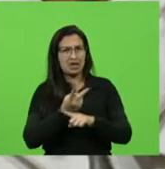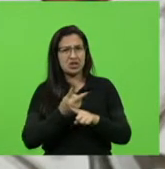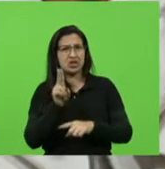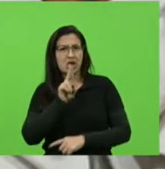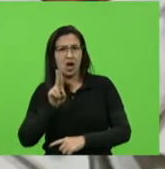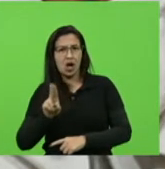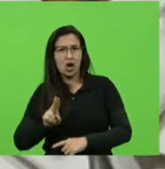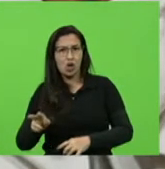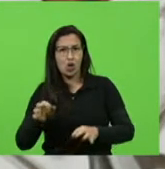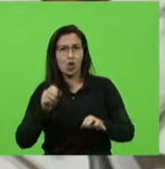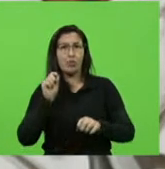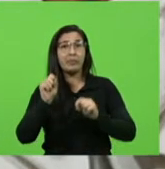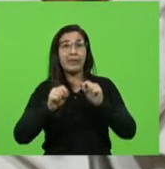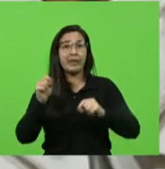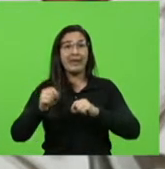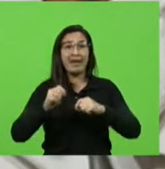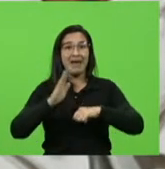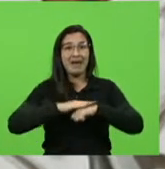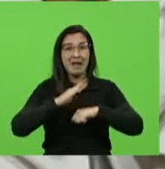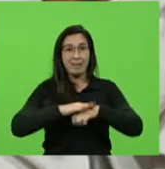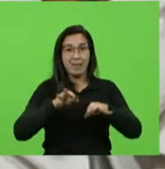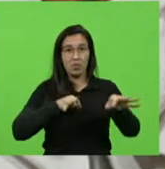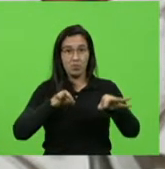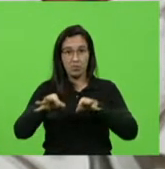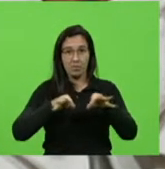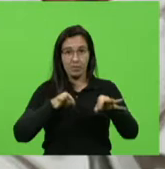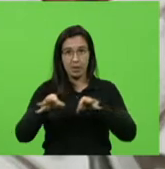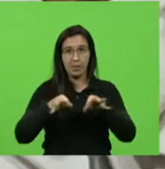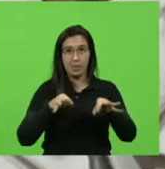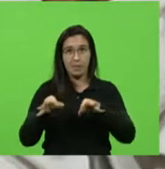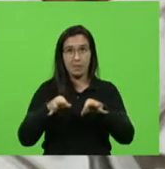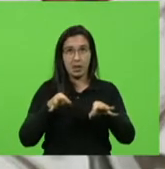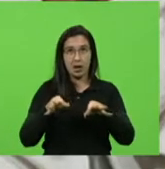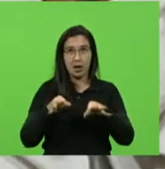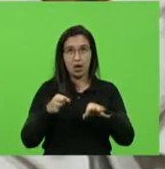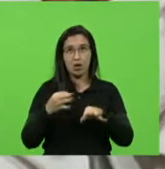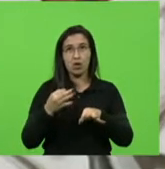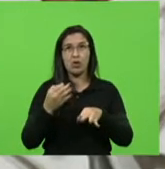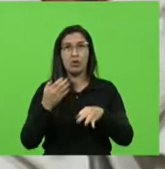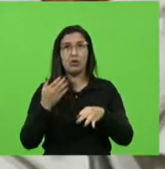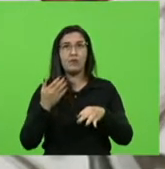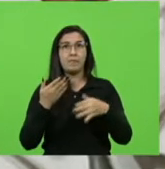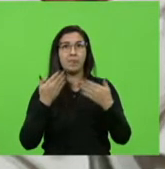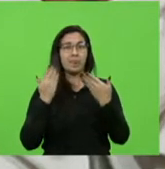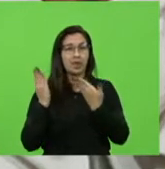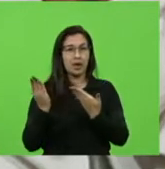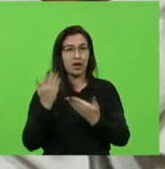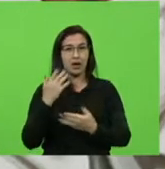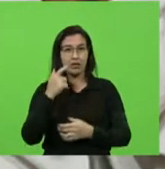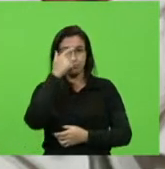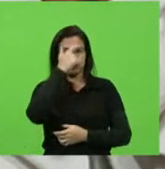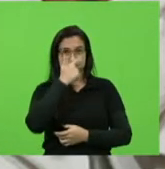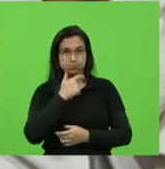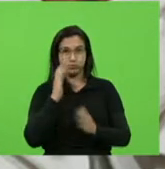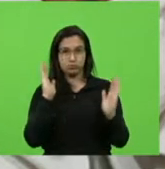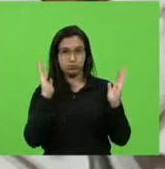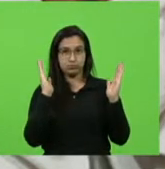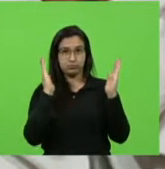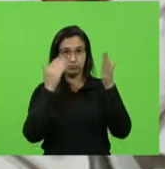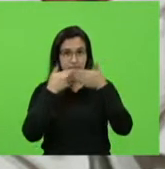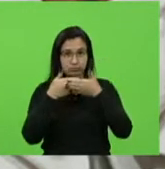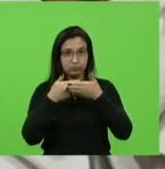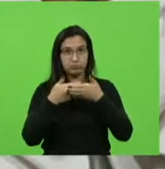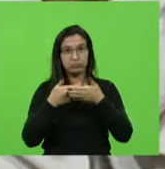nós tivemos o cuidado de cobrir o rosto deles e o nome, apesar de considerarmos que eles